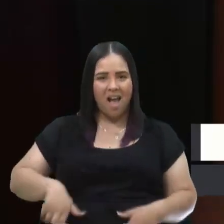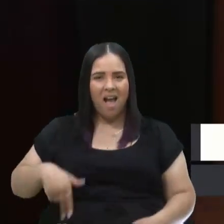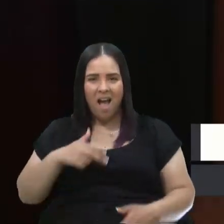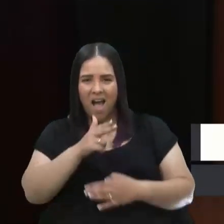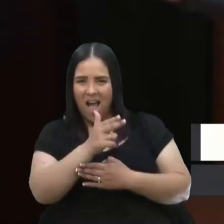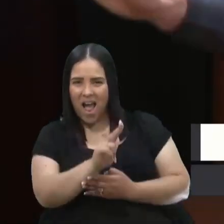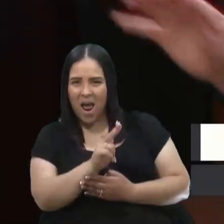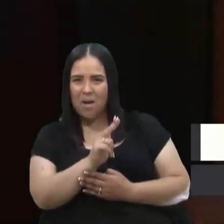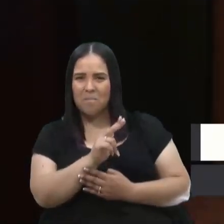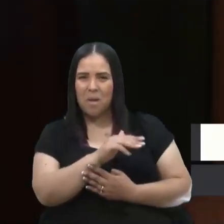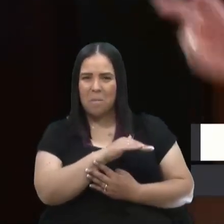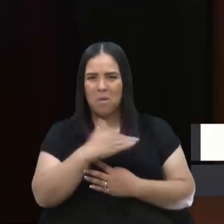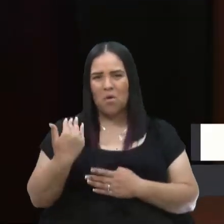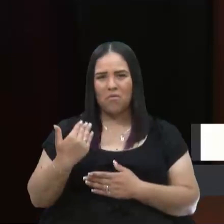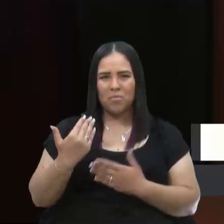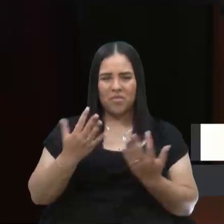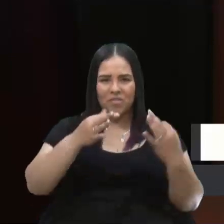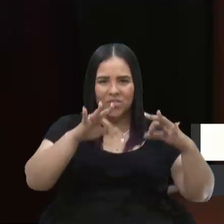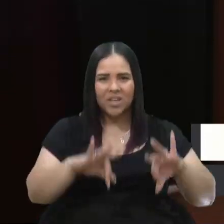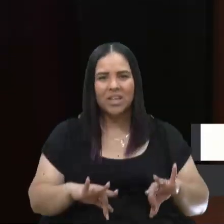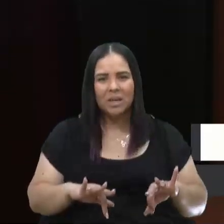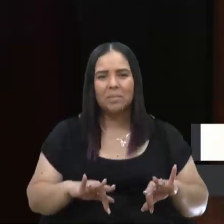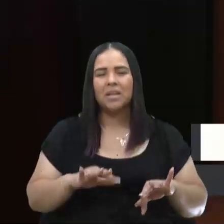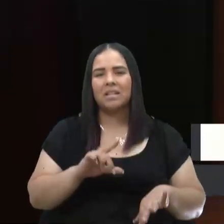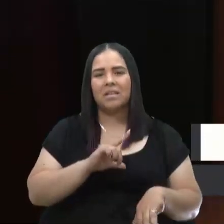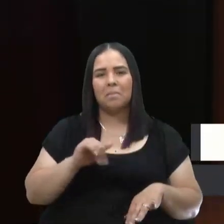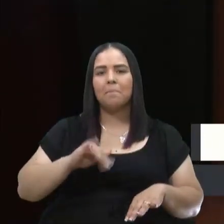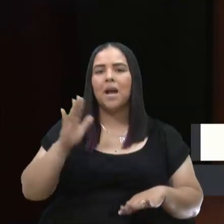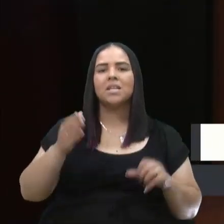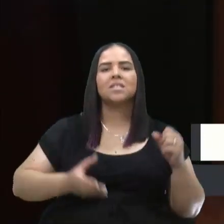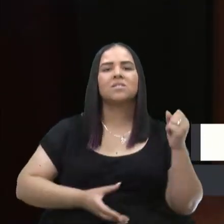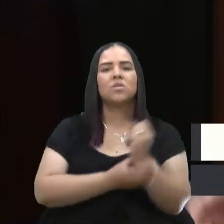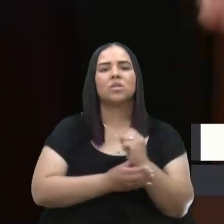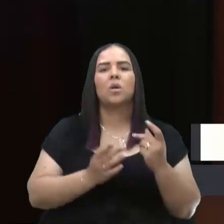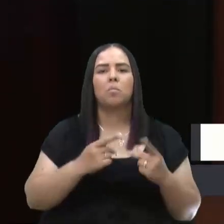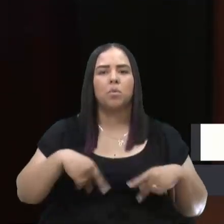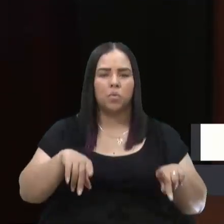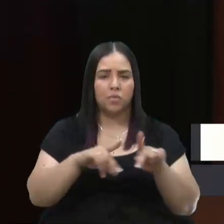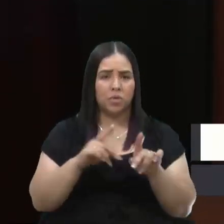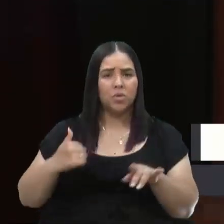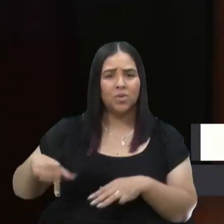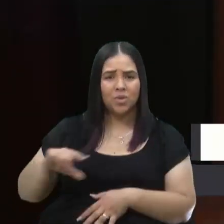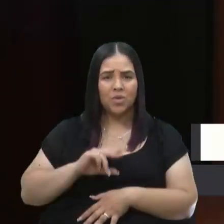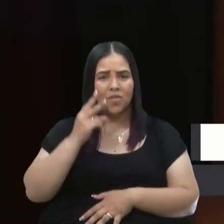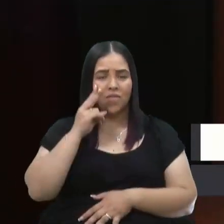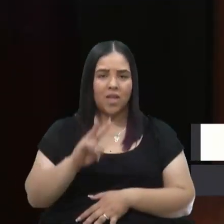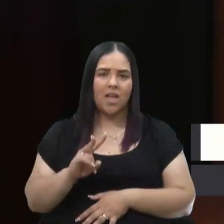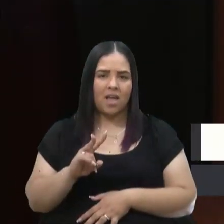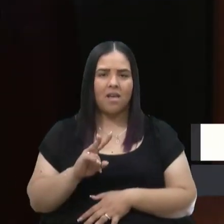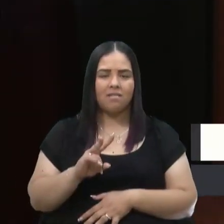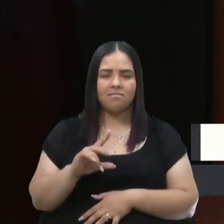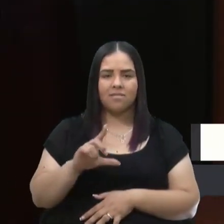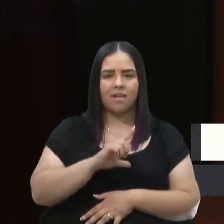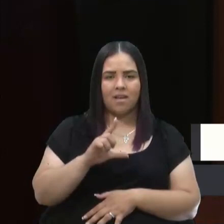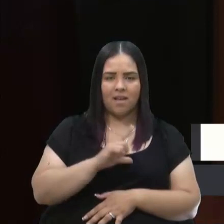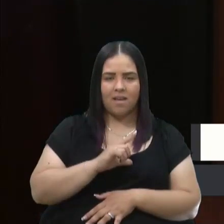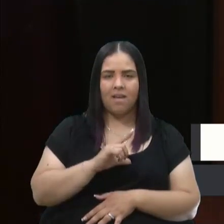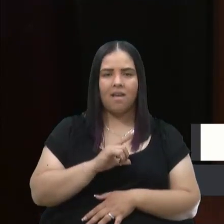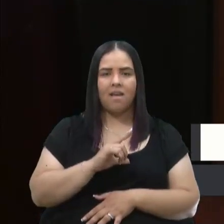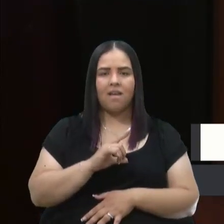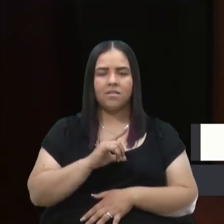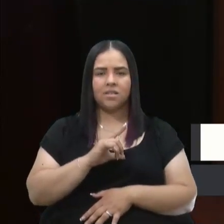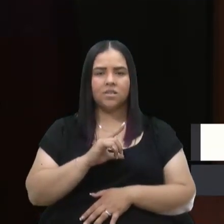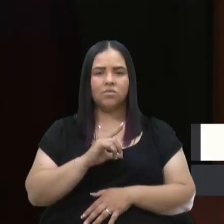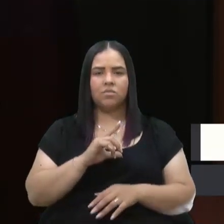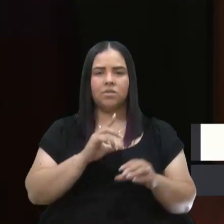fazer um revogaço para trazer mais segurança ao nosso povo, né? A gente vê um comunista lá falando isso. Homicídios a